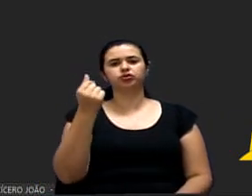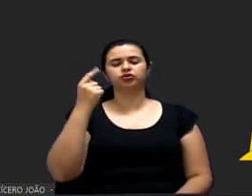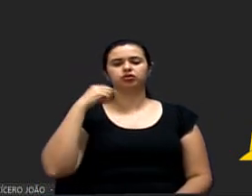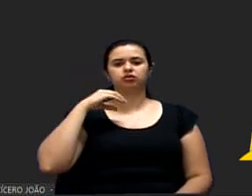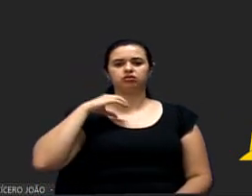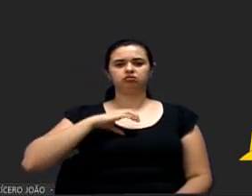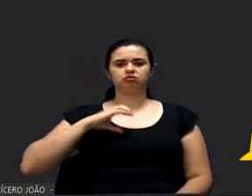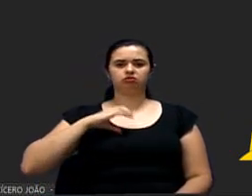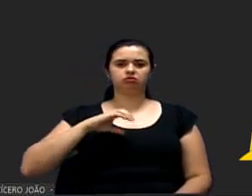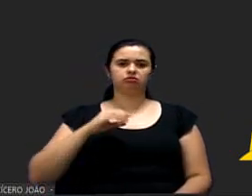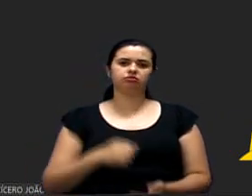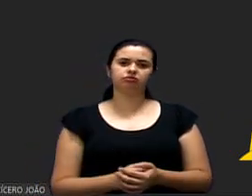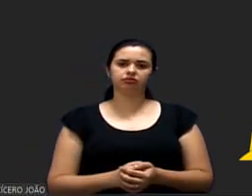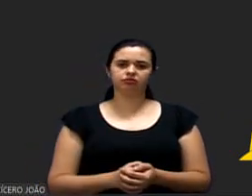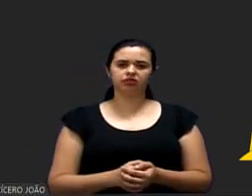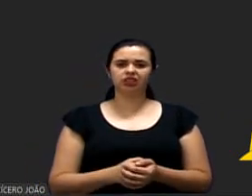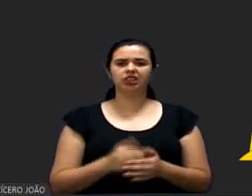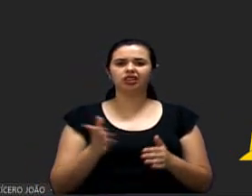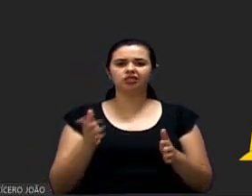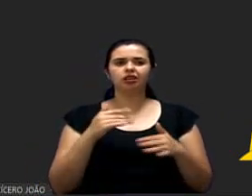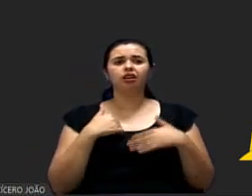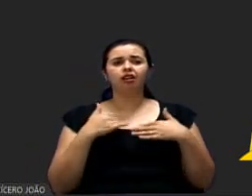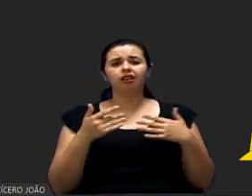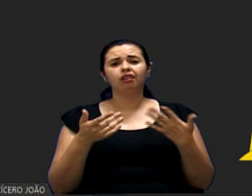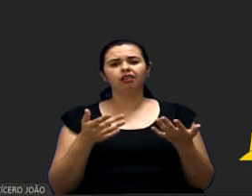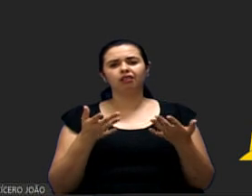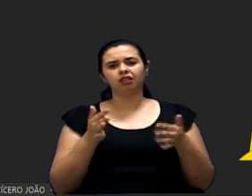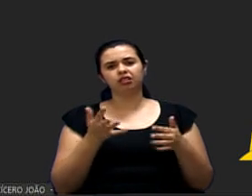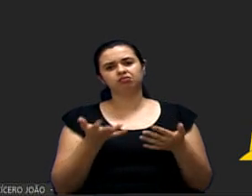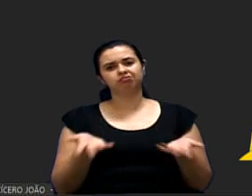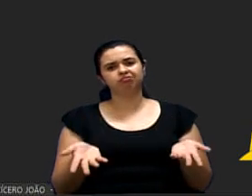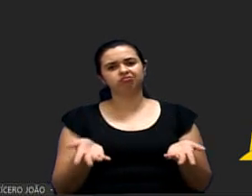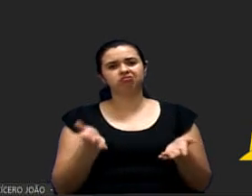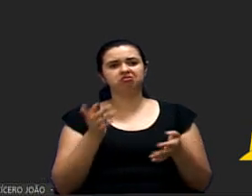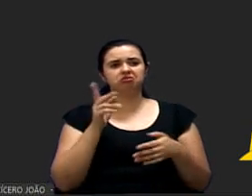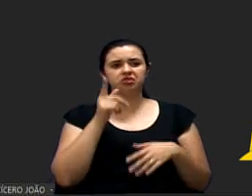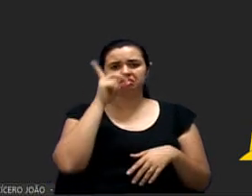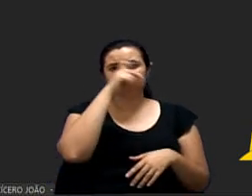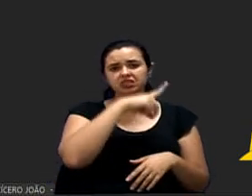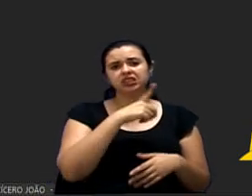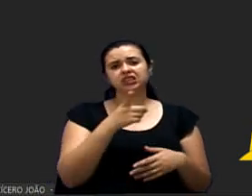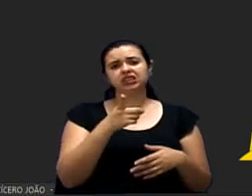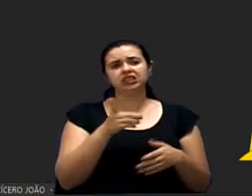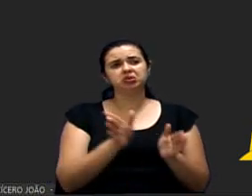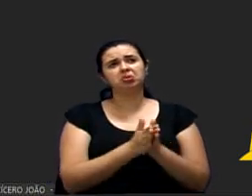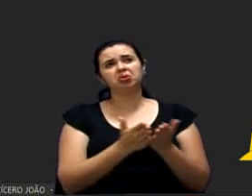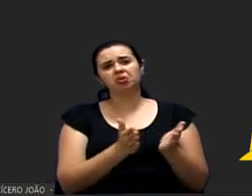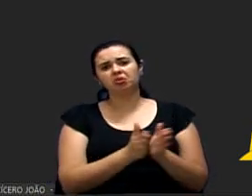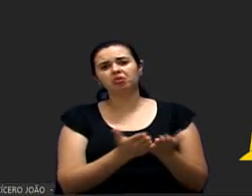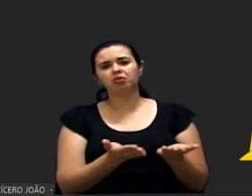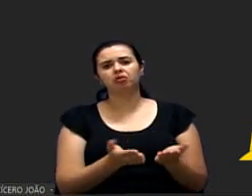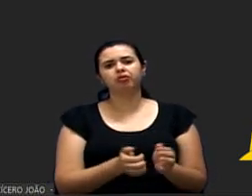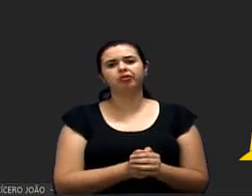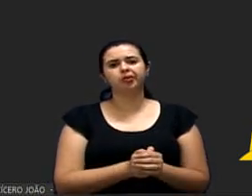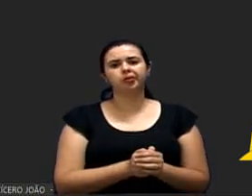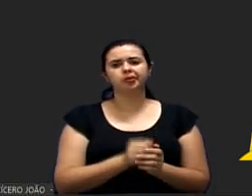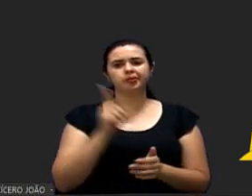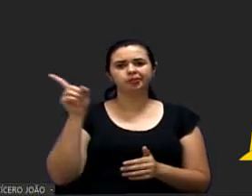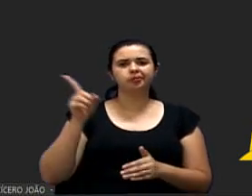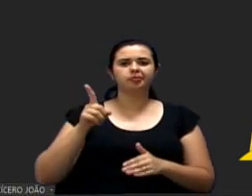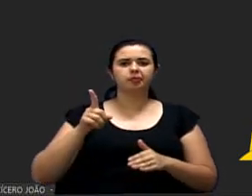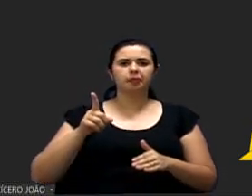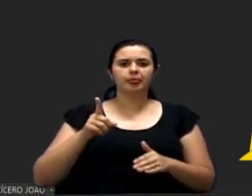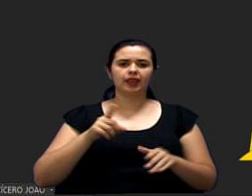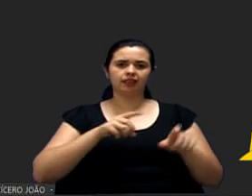dou nenhuma de coitado de filho de pedreiro e vivo na praia surfando. Não dou nenhuma de coitado no final de semana, tá na casa